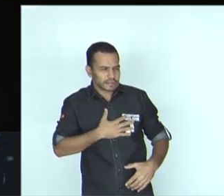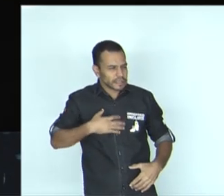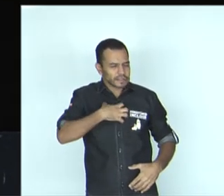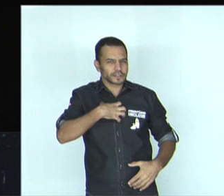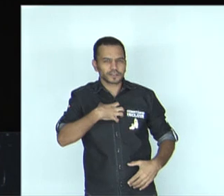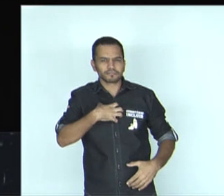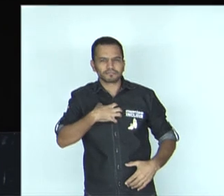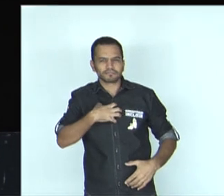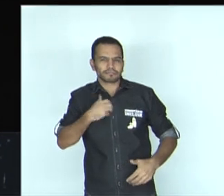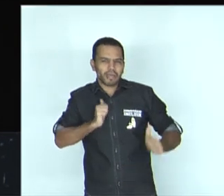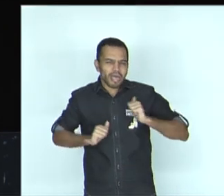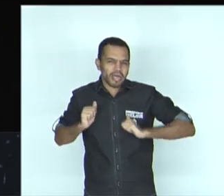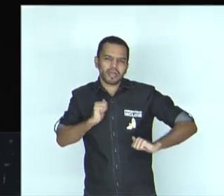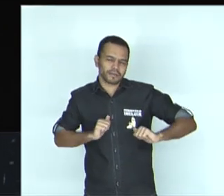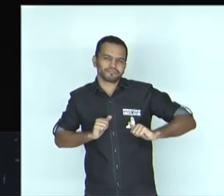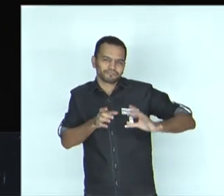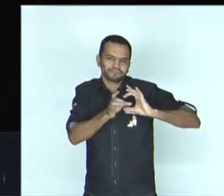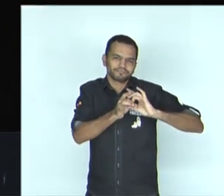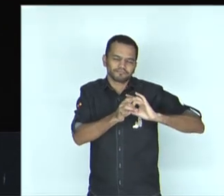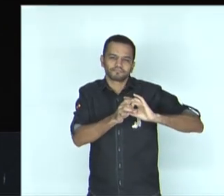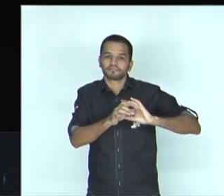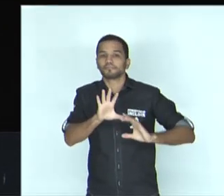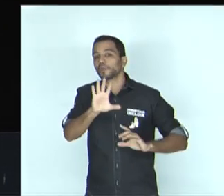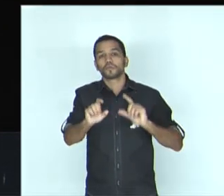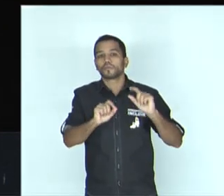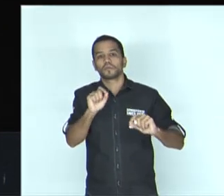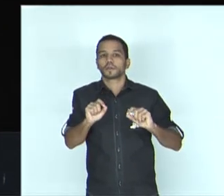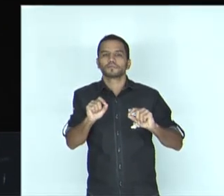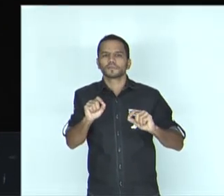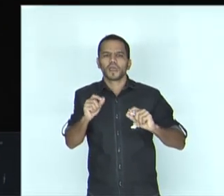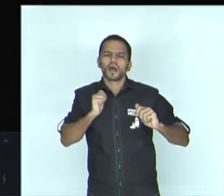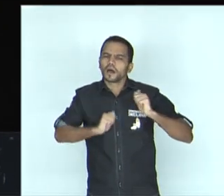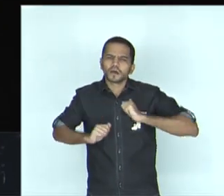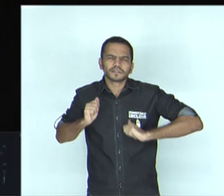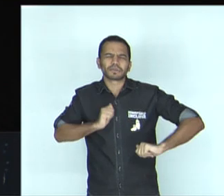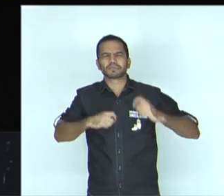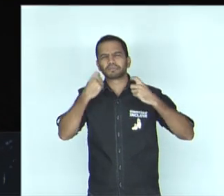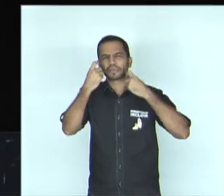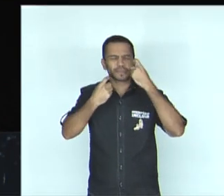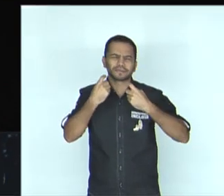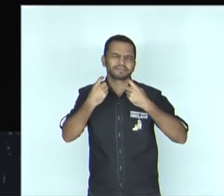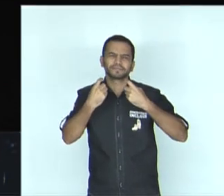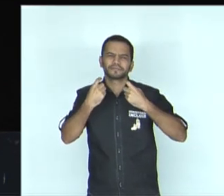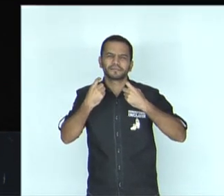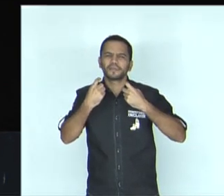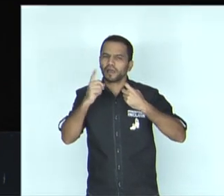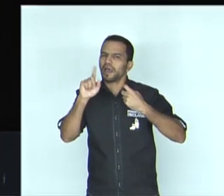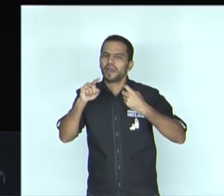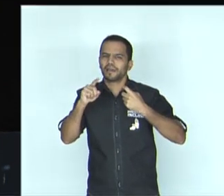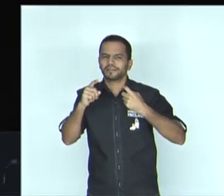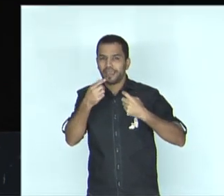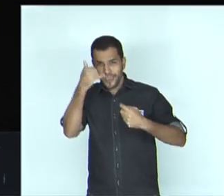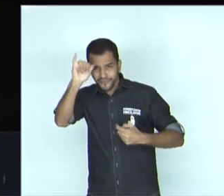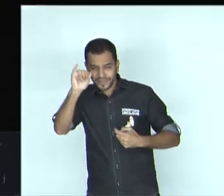meio da ansiedade. Ah, queridos, não estar ansioso, preocupado, é um grande desafio. Não